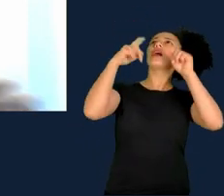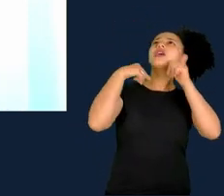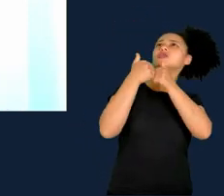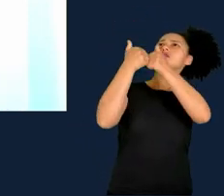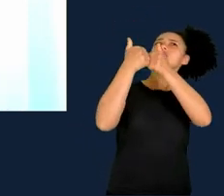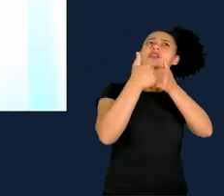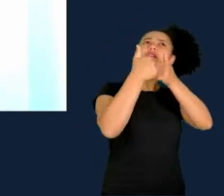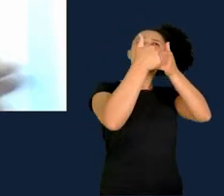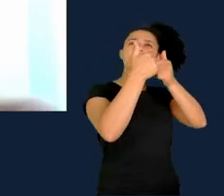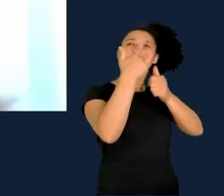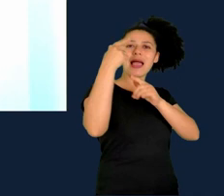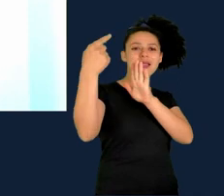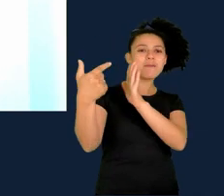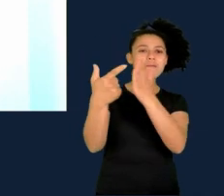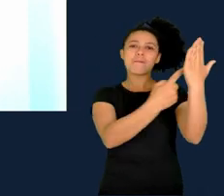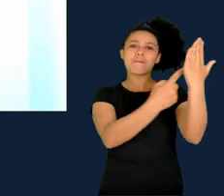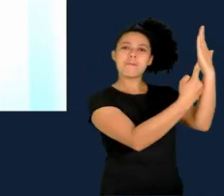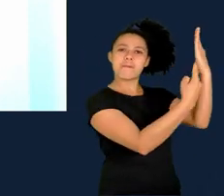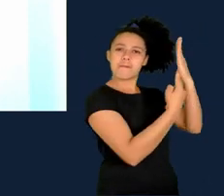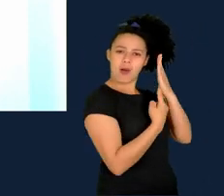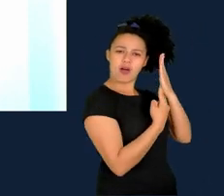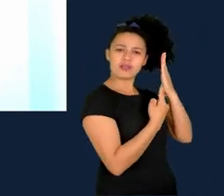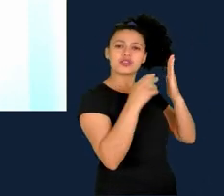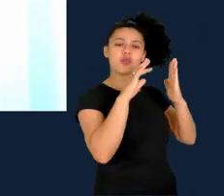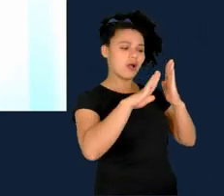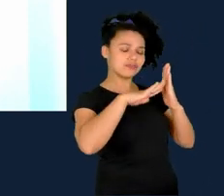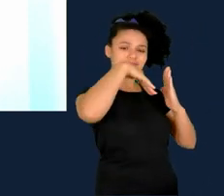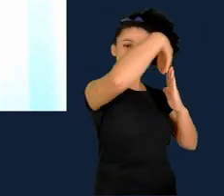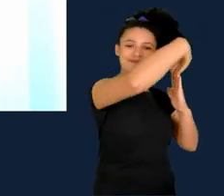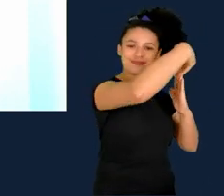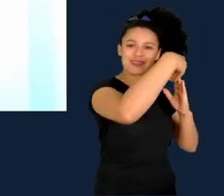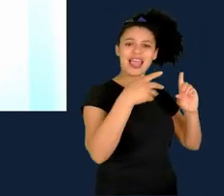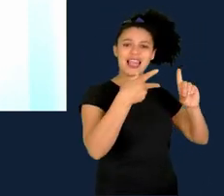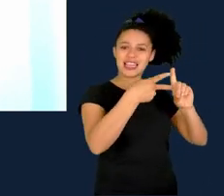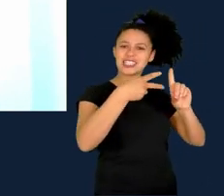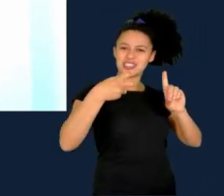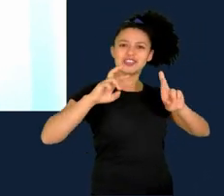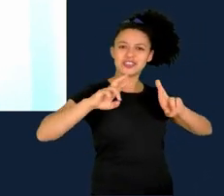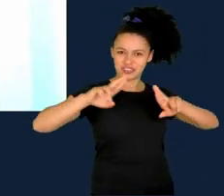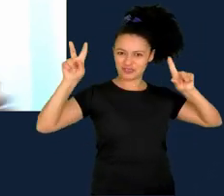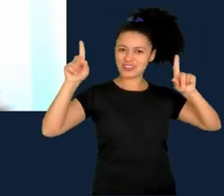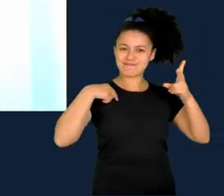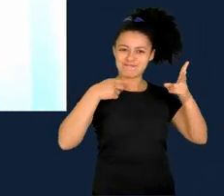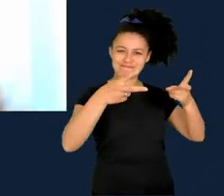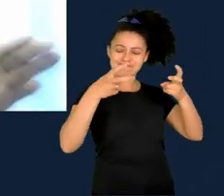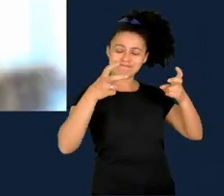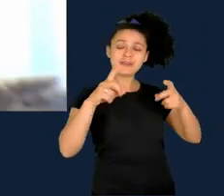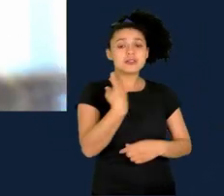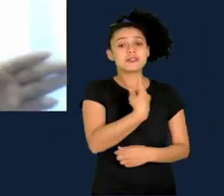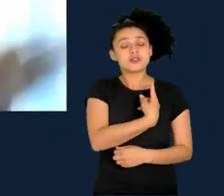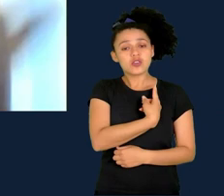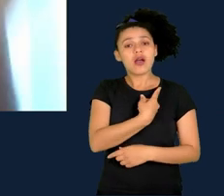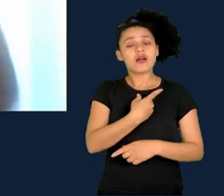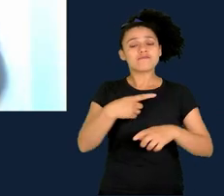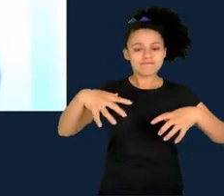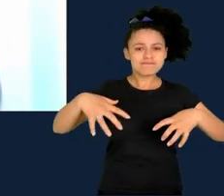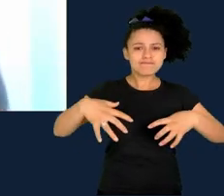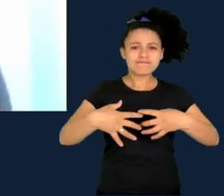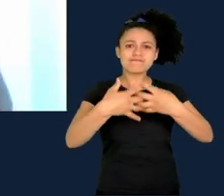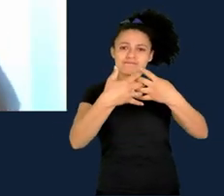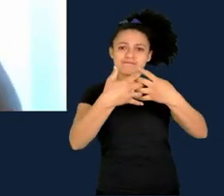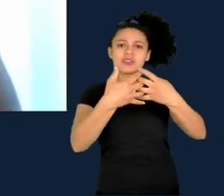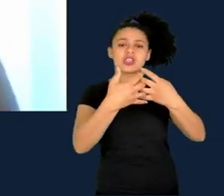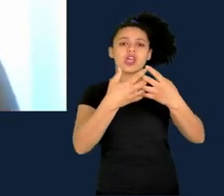fosse um calendário, é um calendário indígena diferenciado. E a gente funciona de acordo com